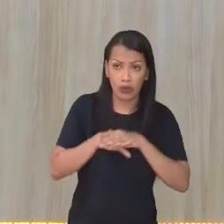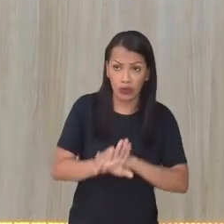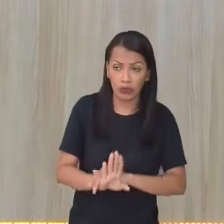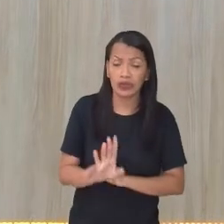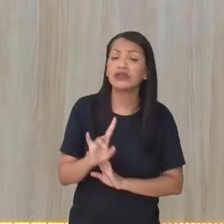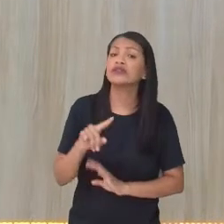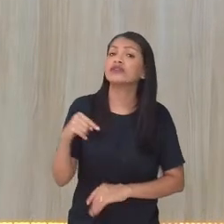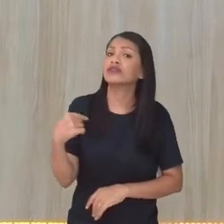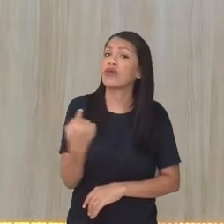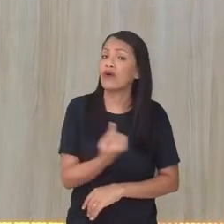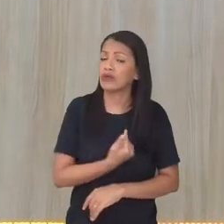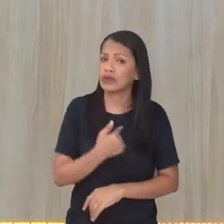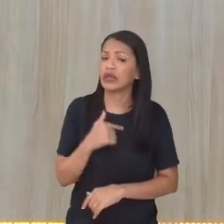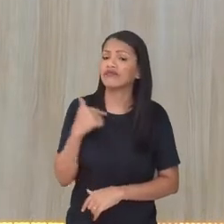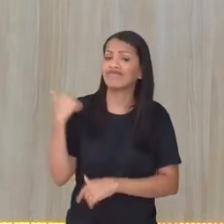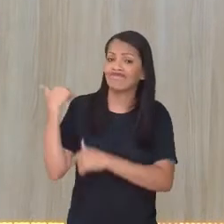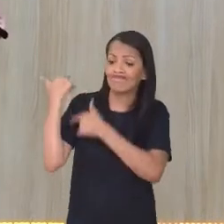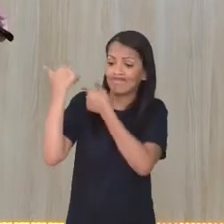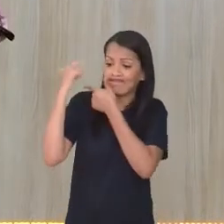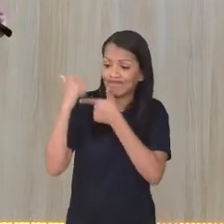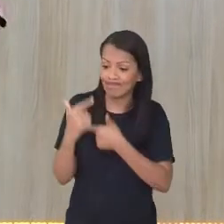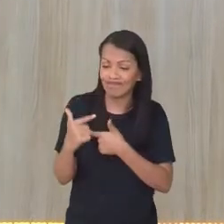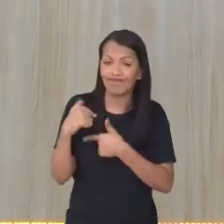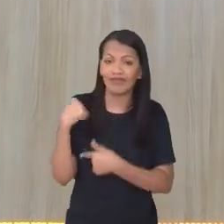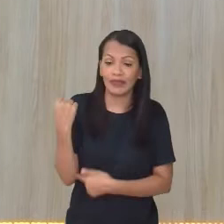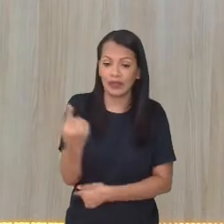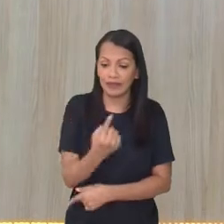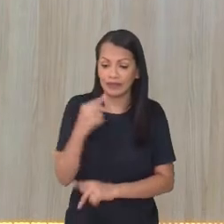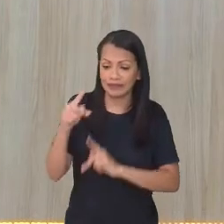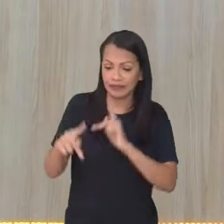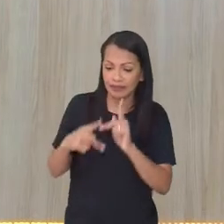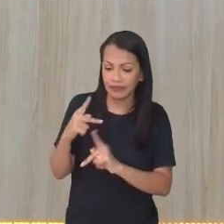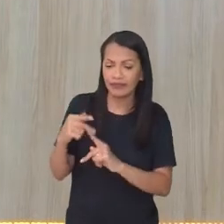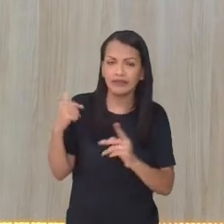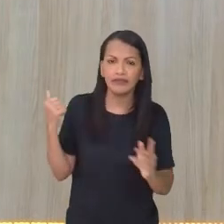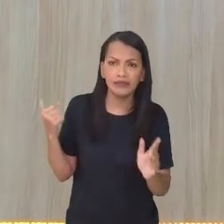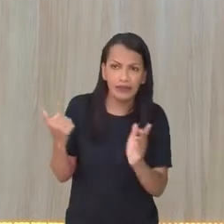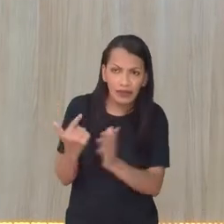das nossas tradições, do nosso povo, né? Porque quando eu vou comprar